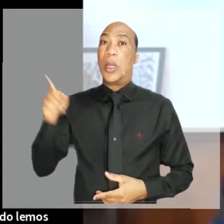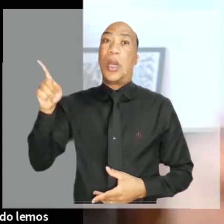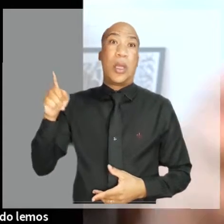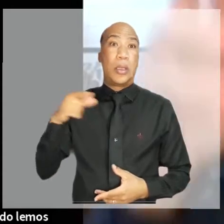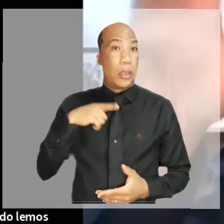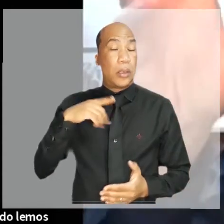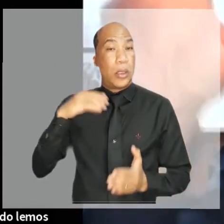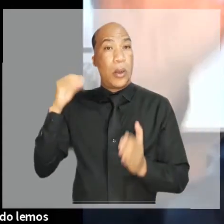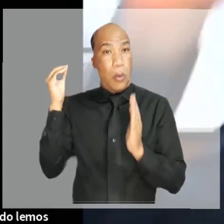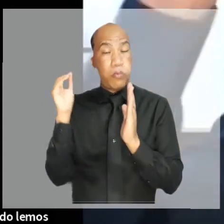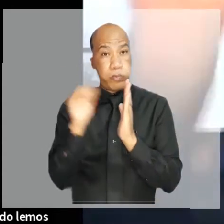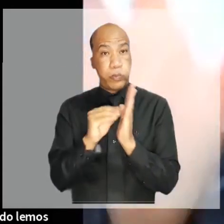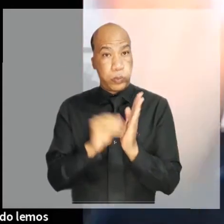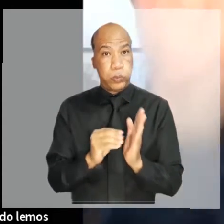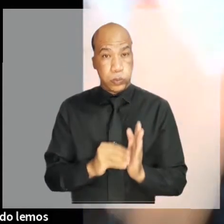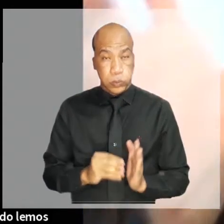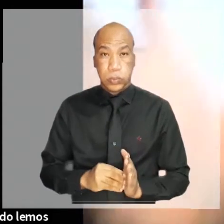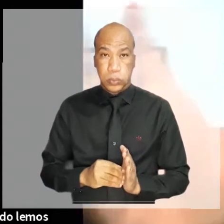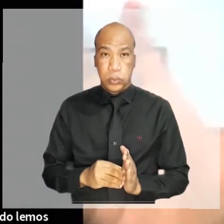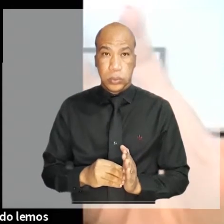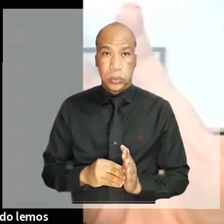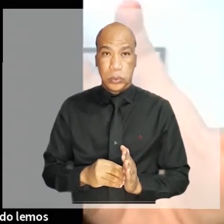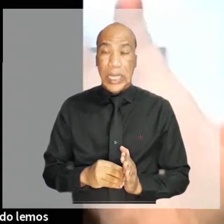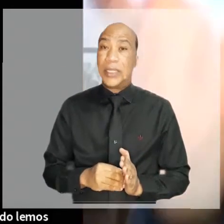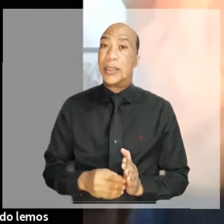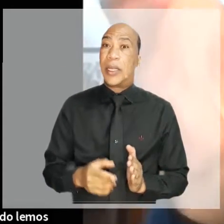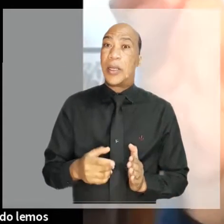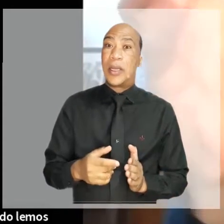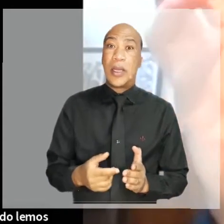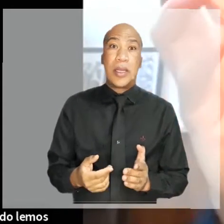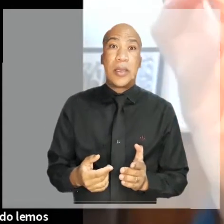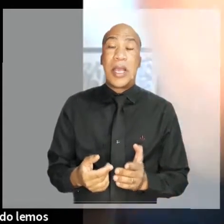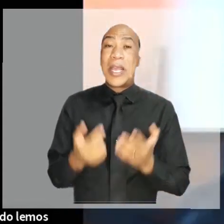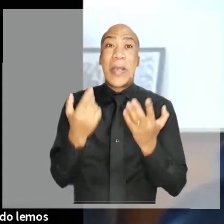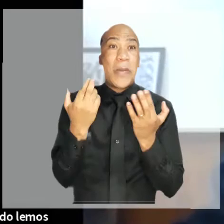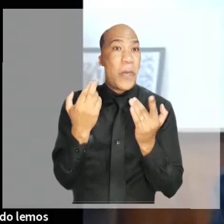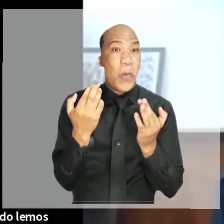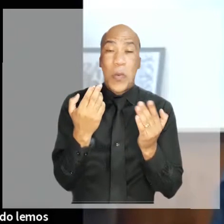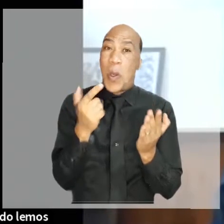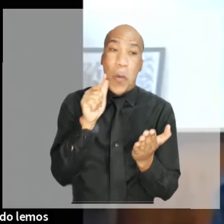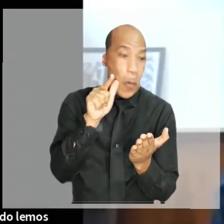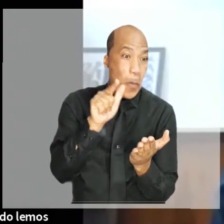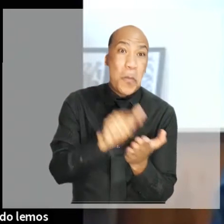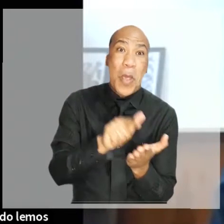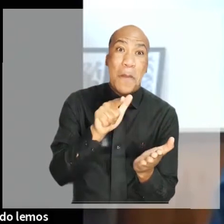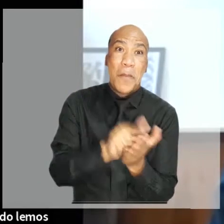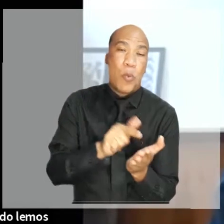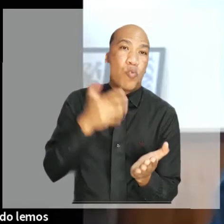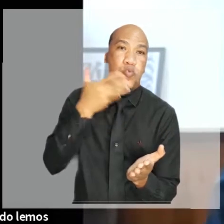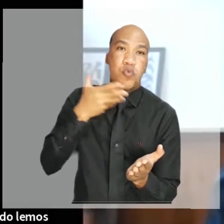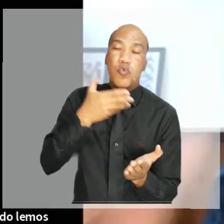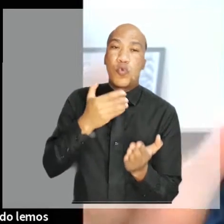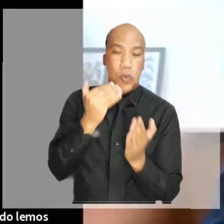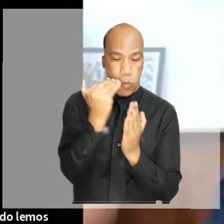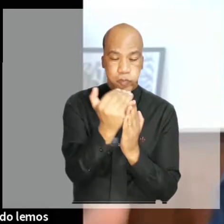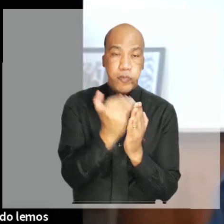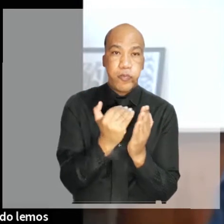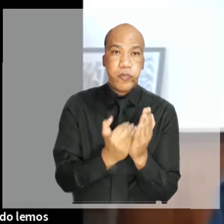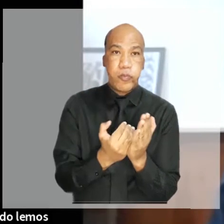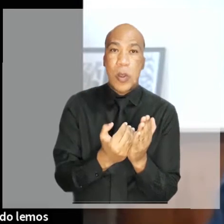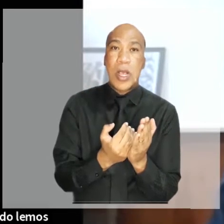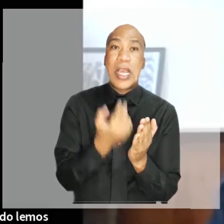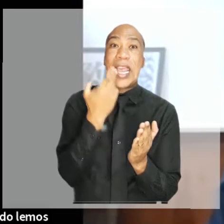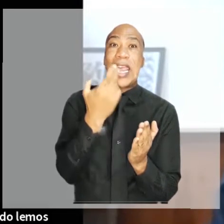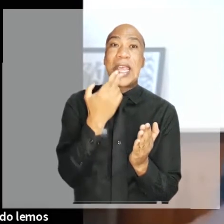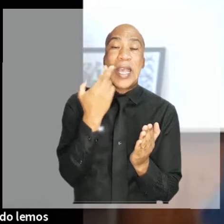no mundo onde você tem o mesmo documento traduzido em múltiplas línguas. Então, o